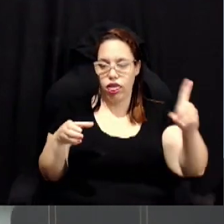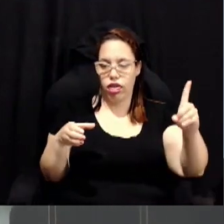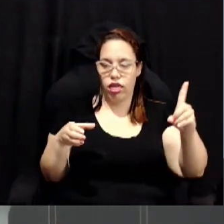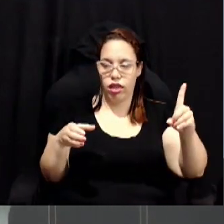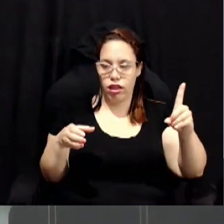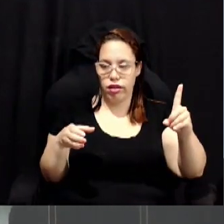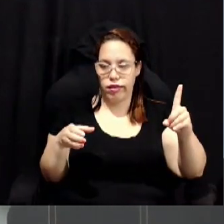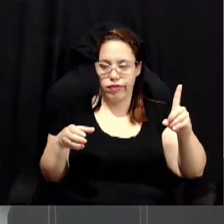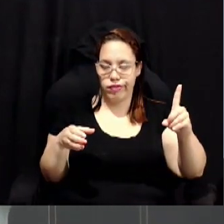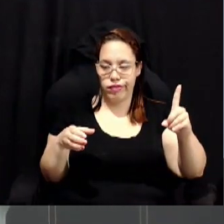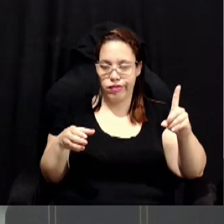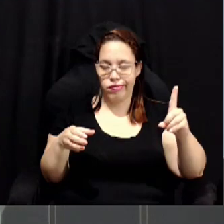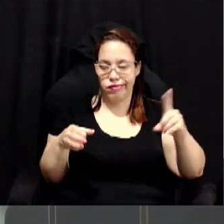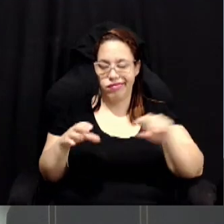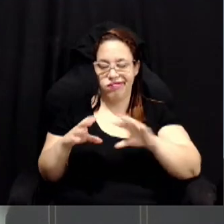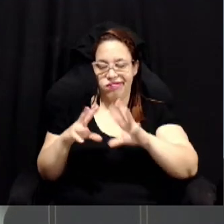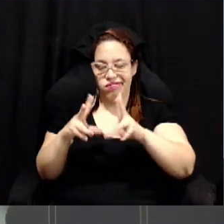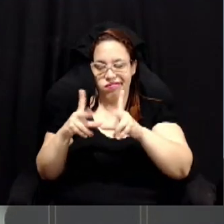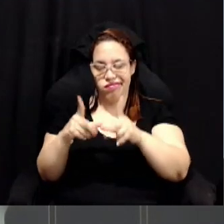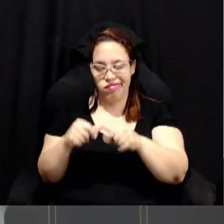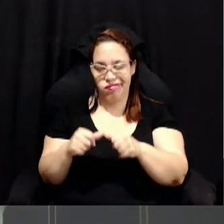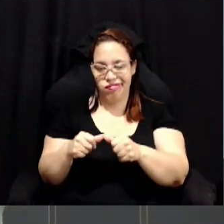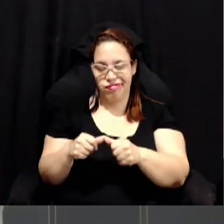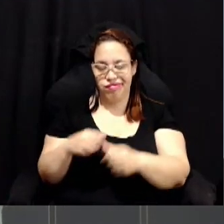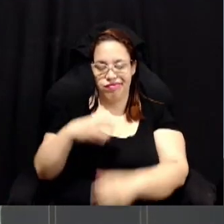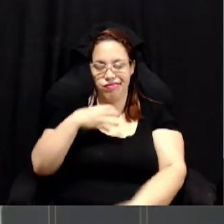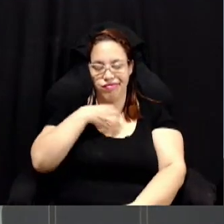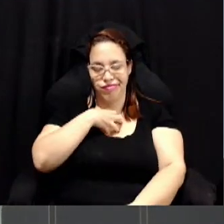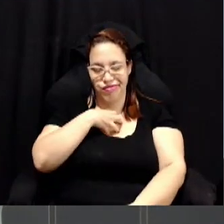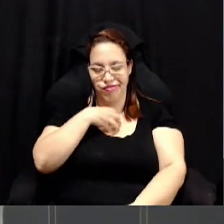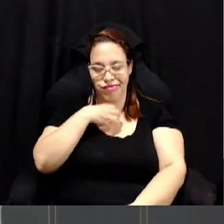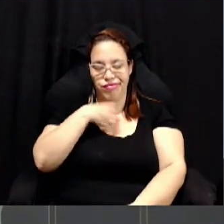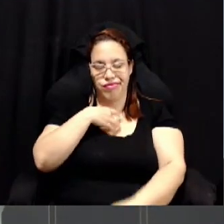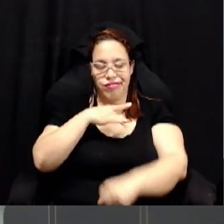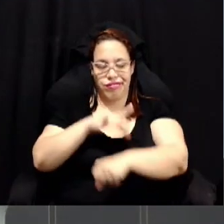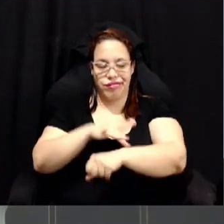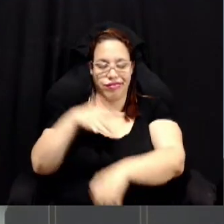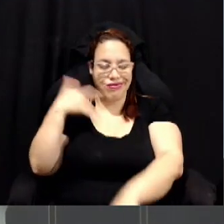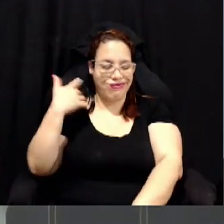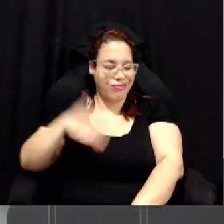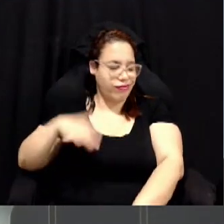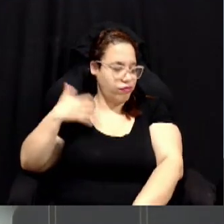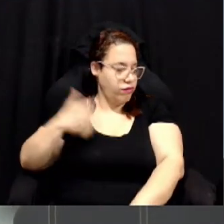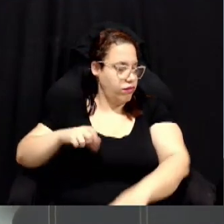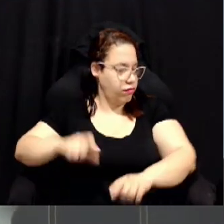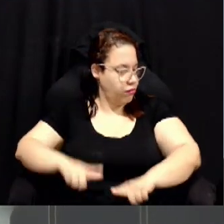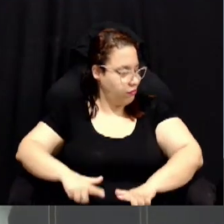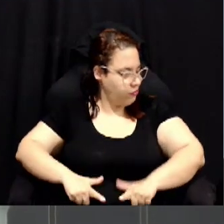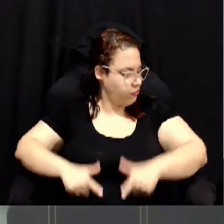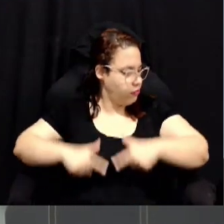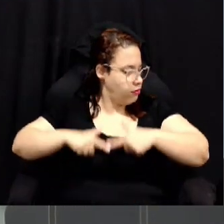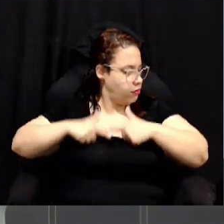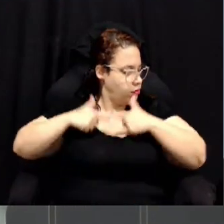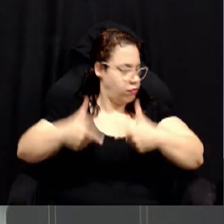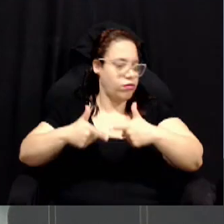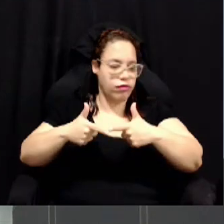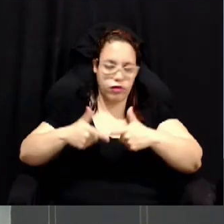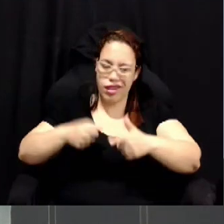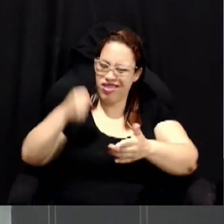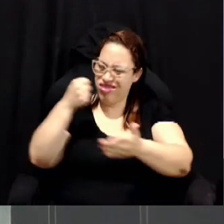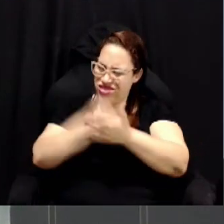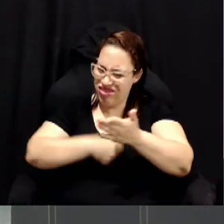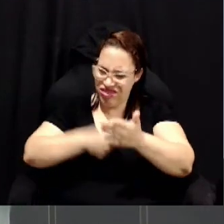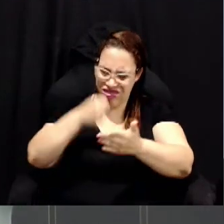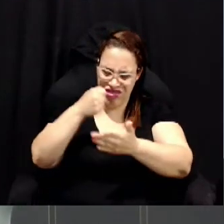os ambientes. E a gente sente isso na pele. Então é uma luta realmente cansativa que começa desde o nascimento. Quando